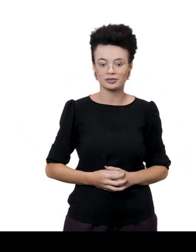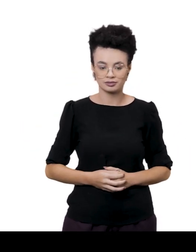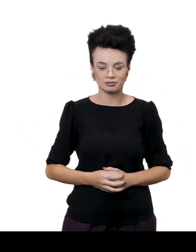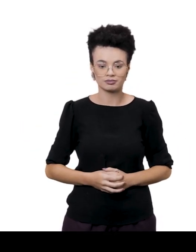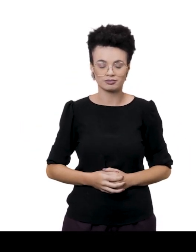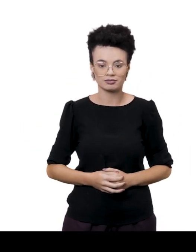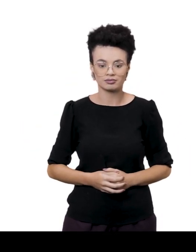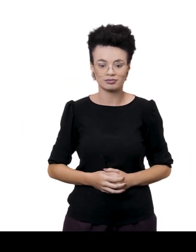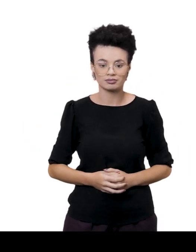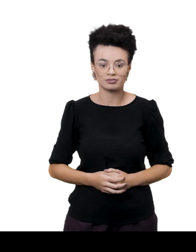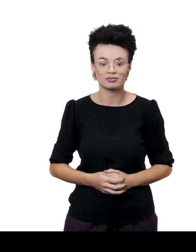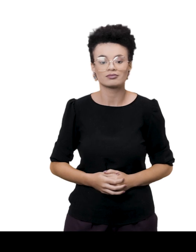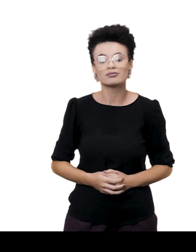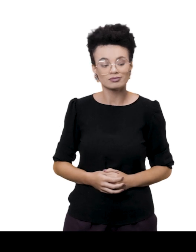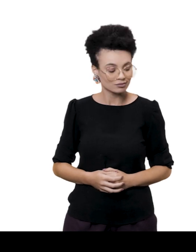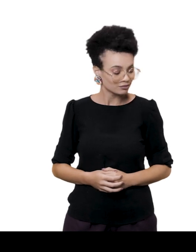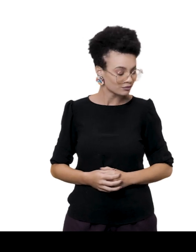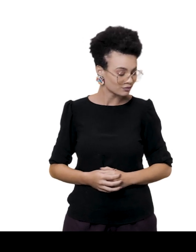sensualidade ou repouso.